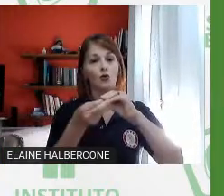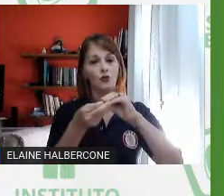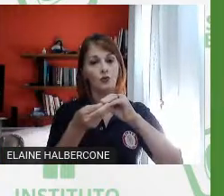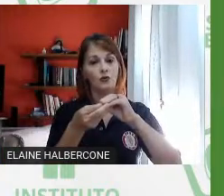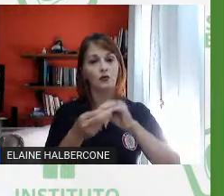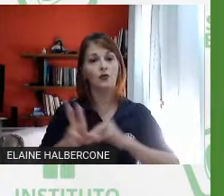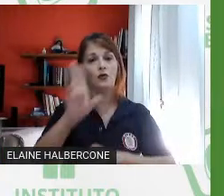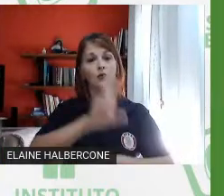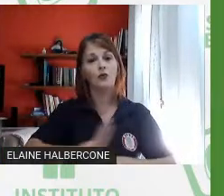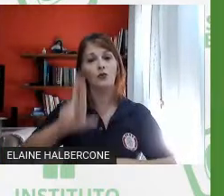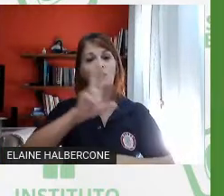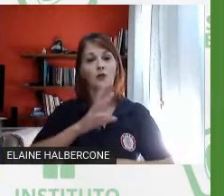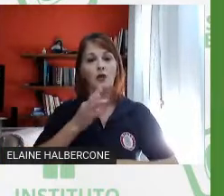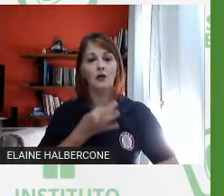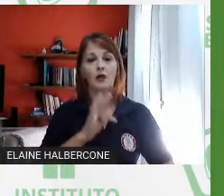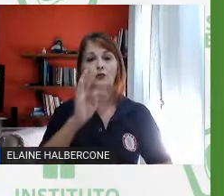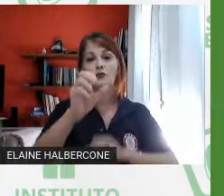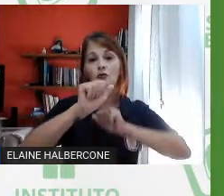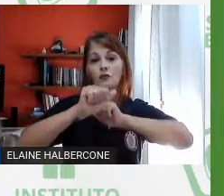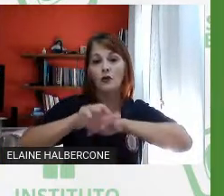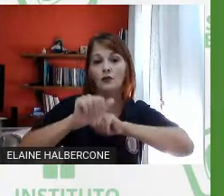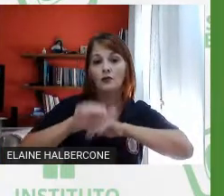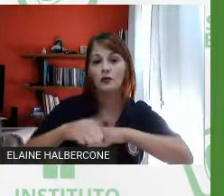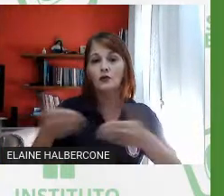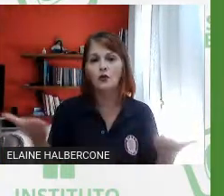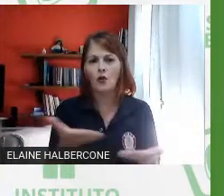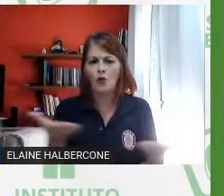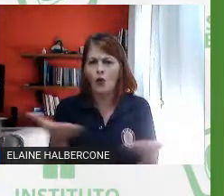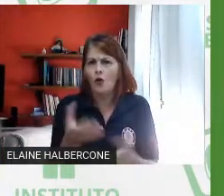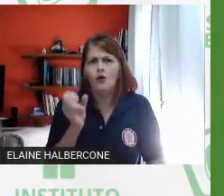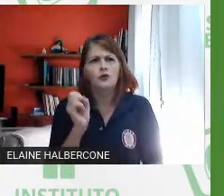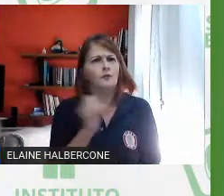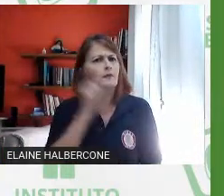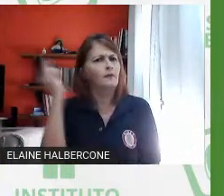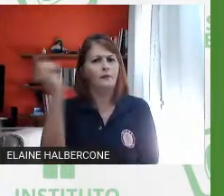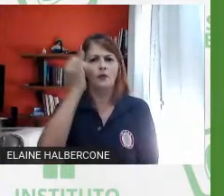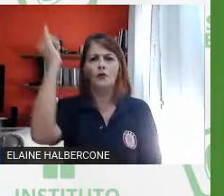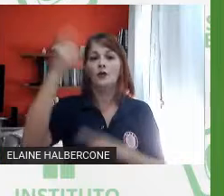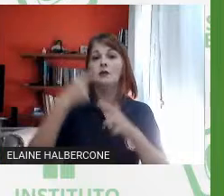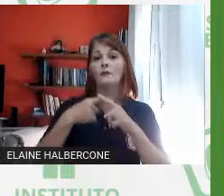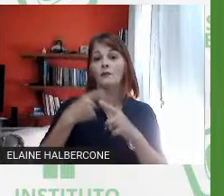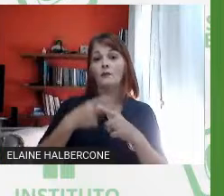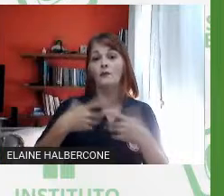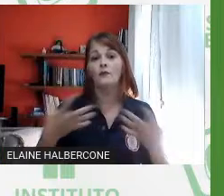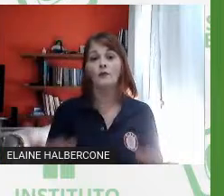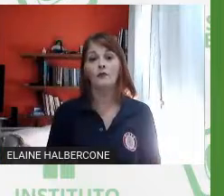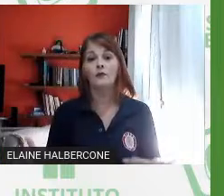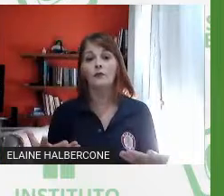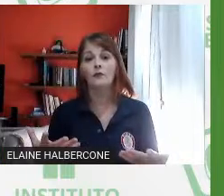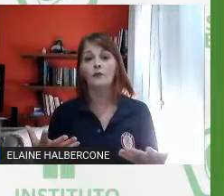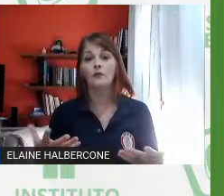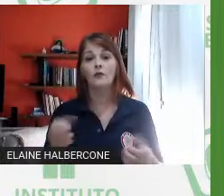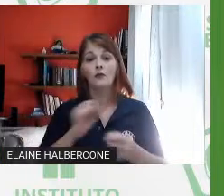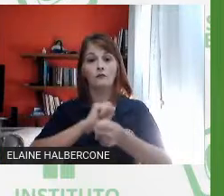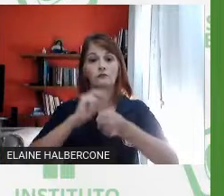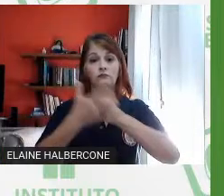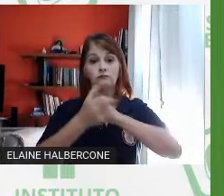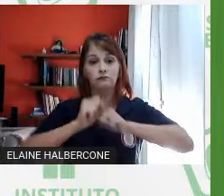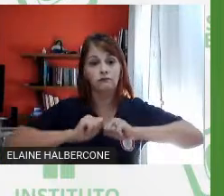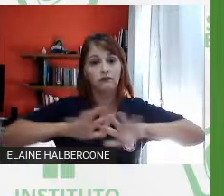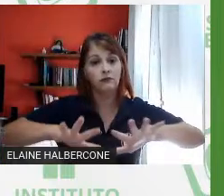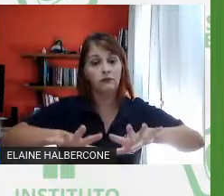utilização das tecnologias para o ensino, atualmente, é muito importante por causa da pandemia. Ou seja,